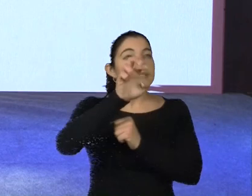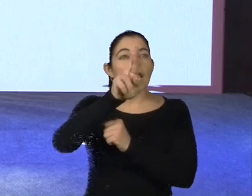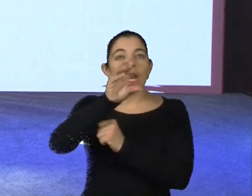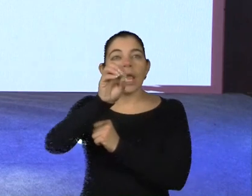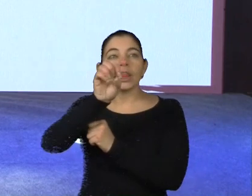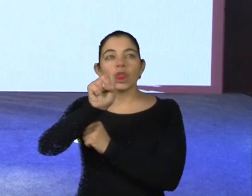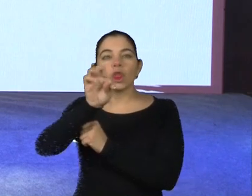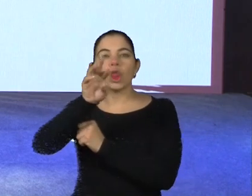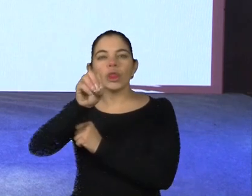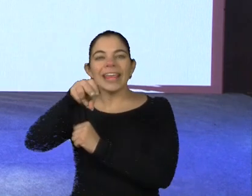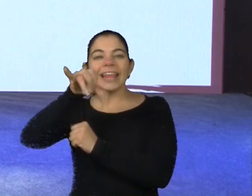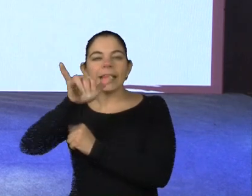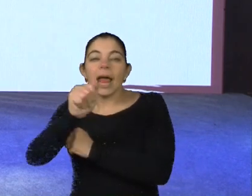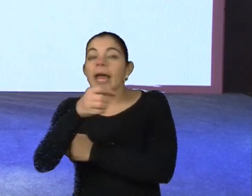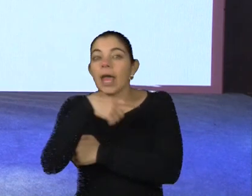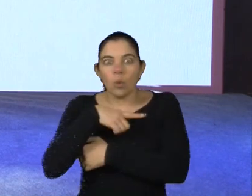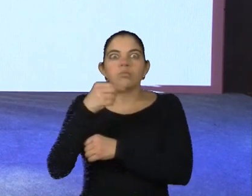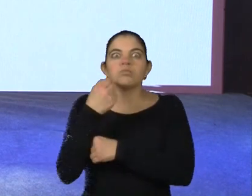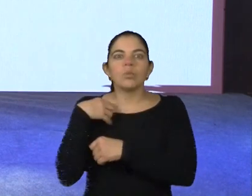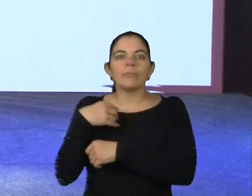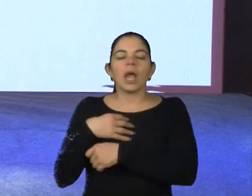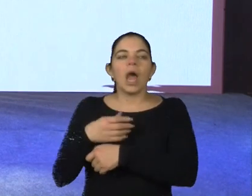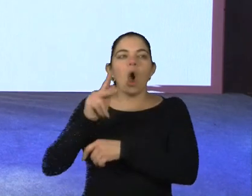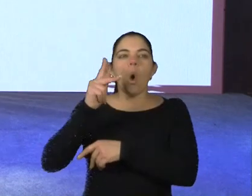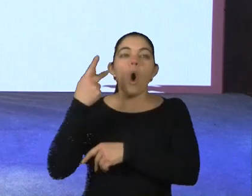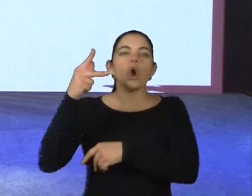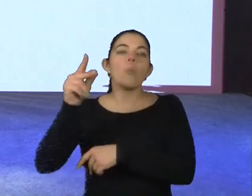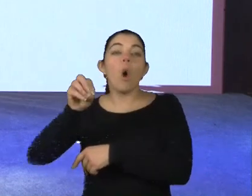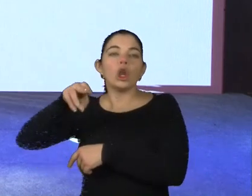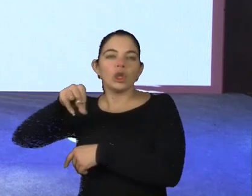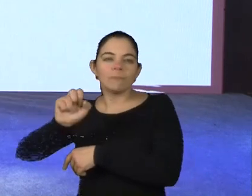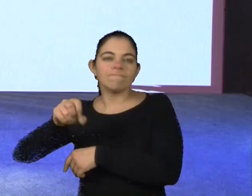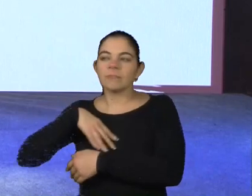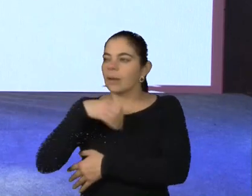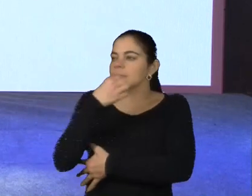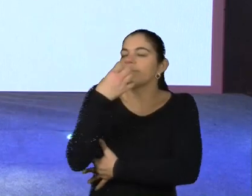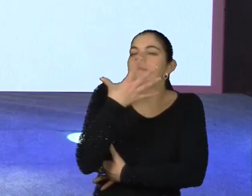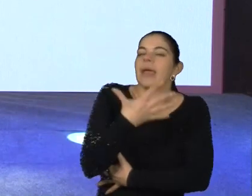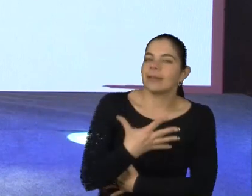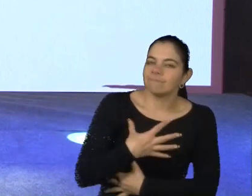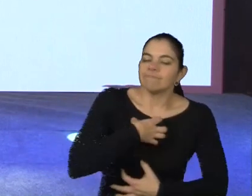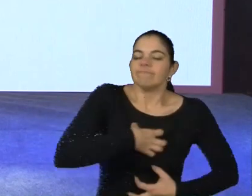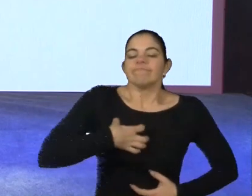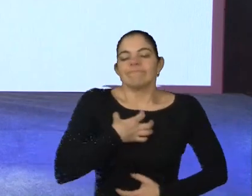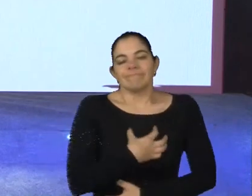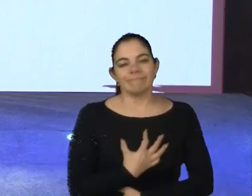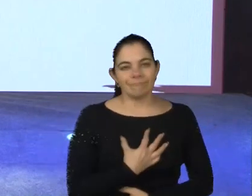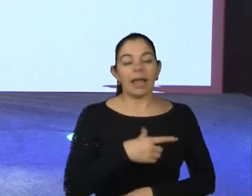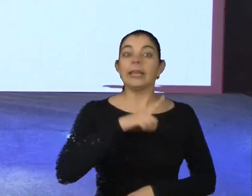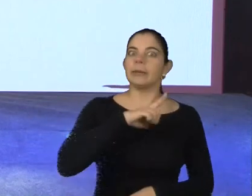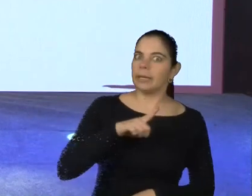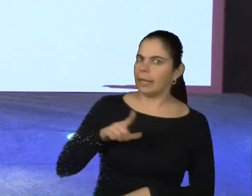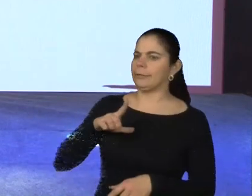que deixa a gente de bem com a vida. Controle de inflamação. Lembra que eu falei das toxinas, das bactérias ruins que